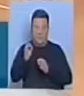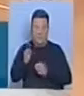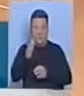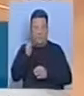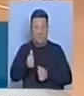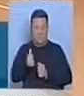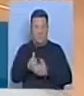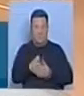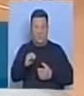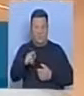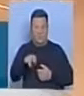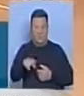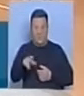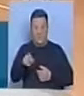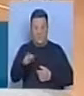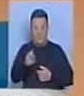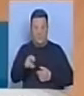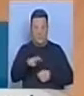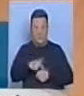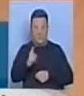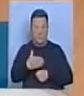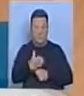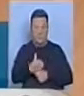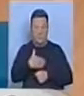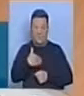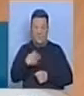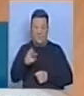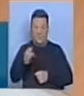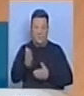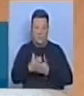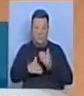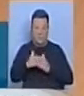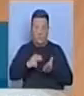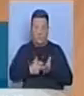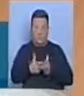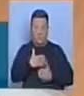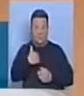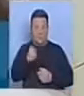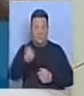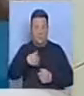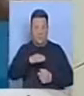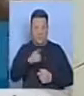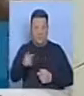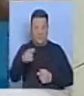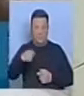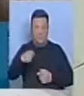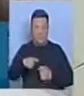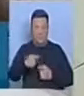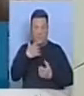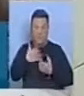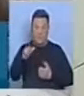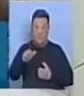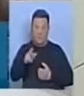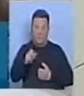melhorar. Susana Paixão é diretora do Departamento de Saúde Ambiental da Escola Superior de Tecnologia da Saúde de Coimbra. O presidente destaca a